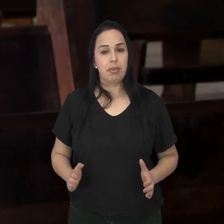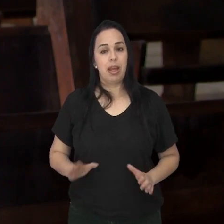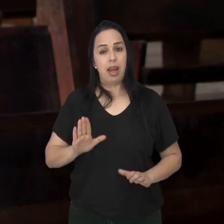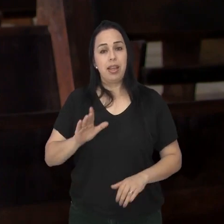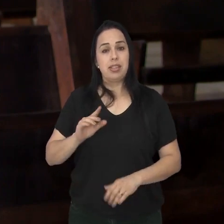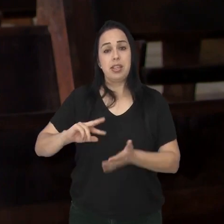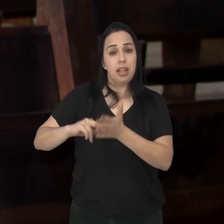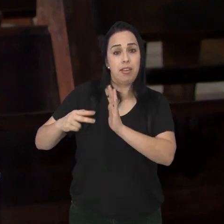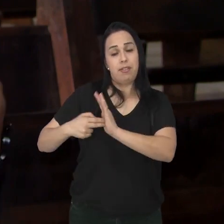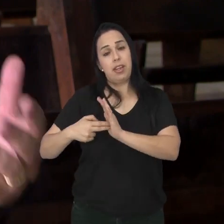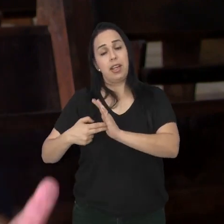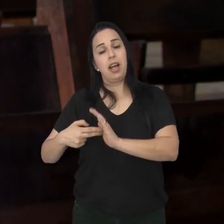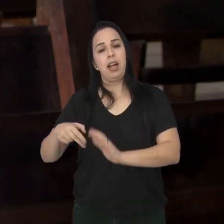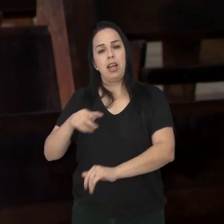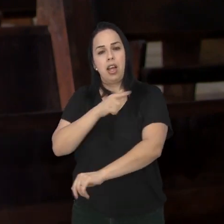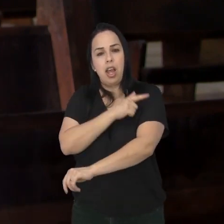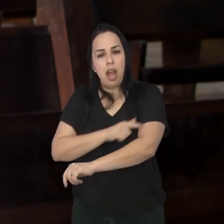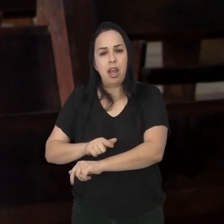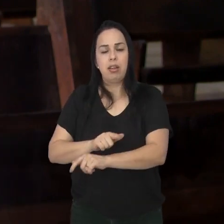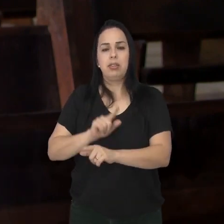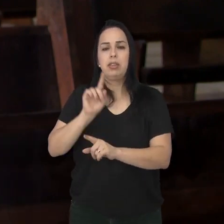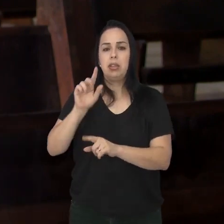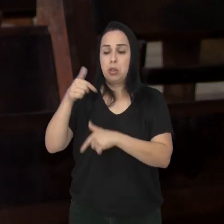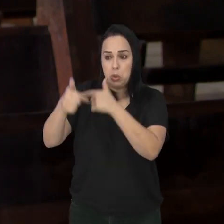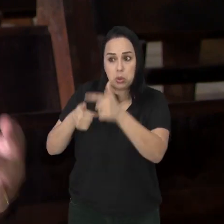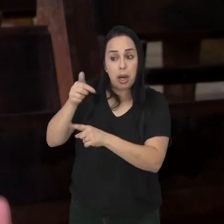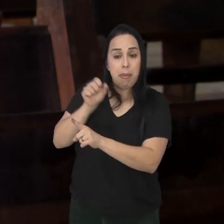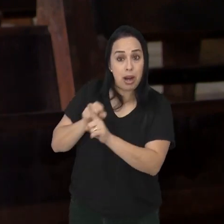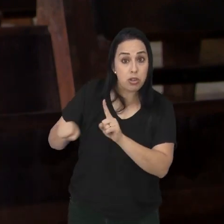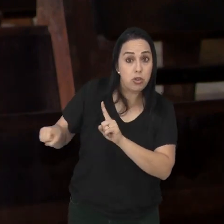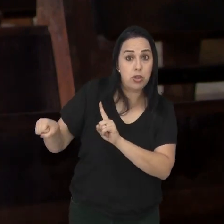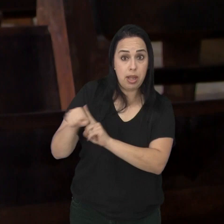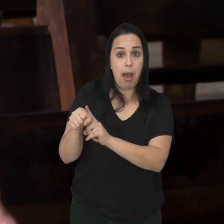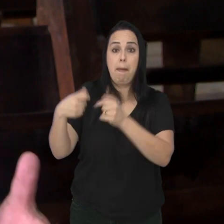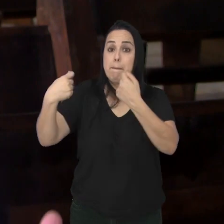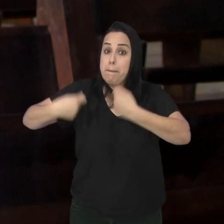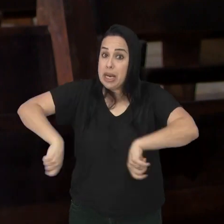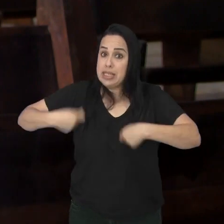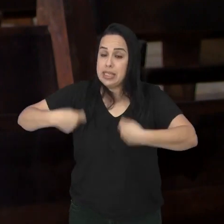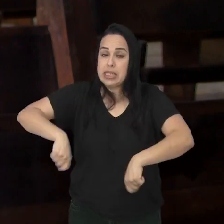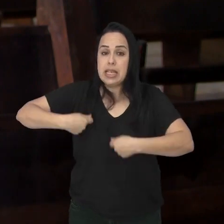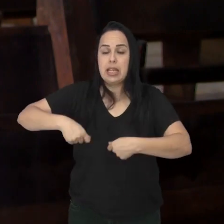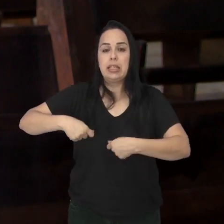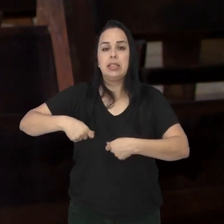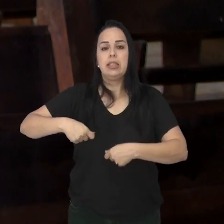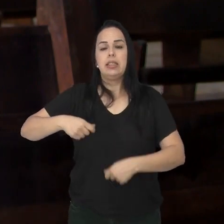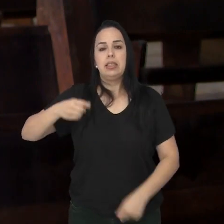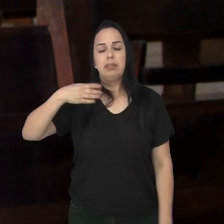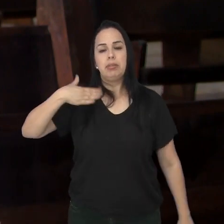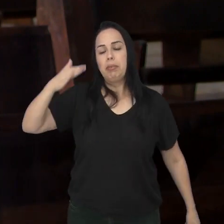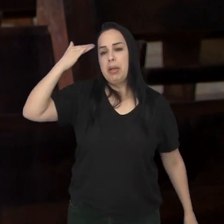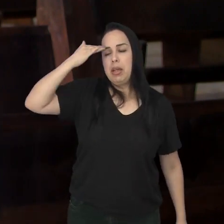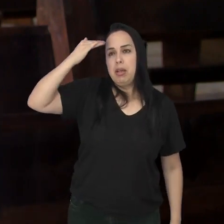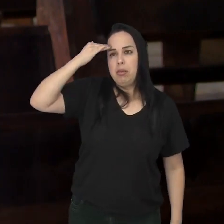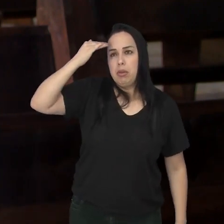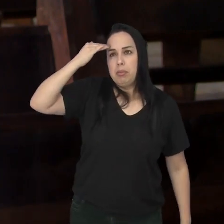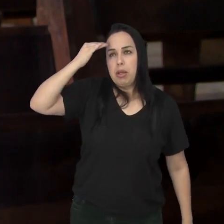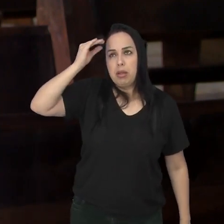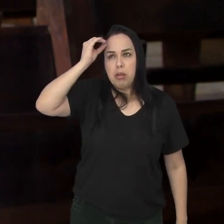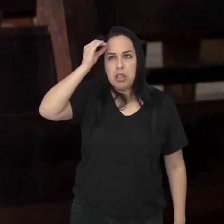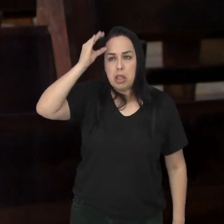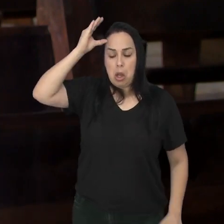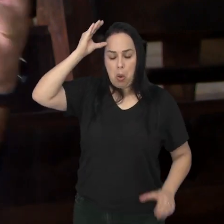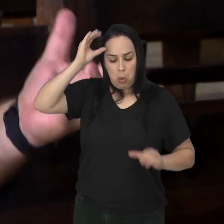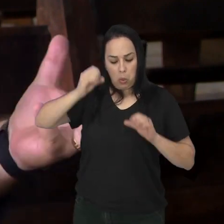uma questão de educação, né? Uma parte social que precisa ser feita, uma parte de entendimento